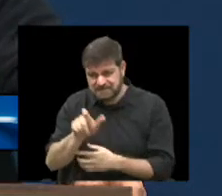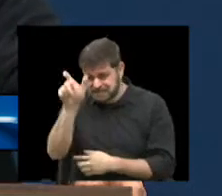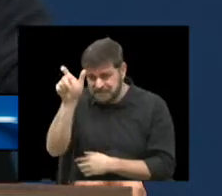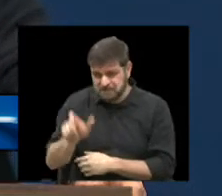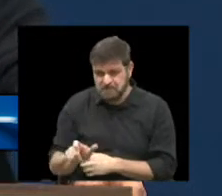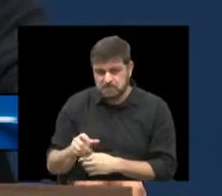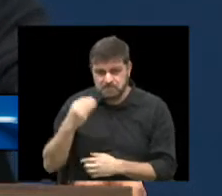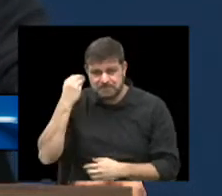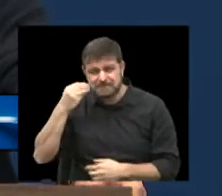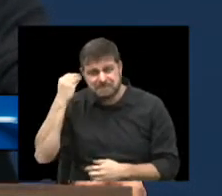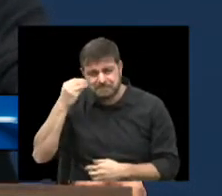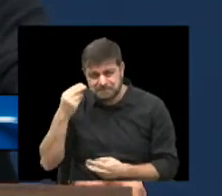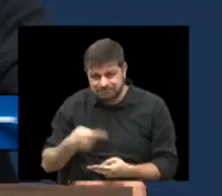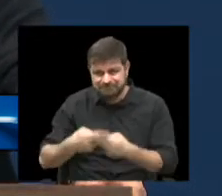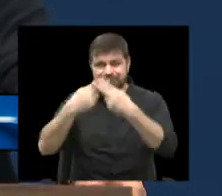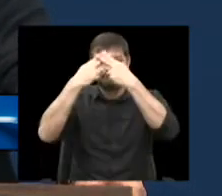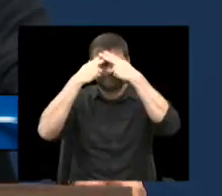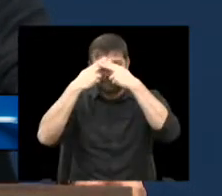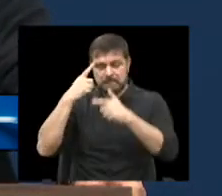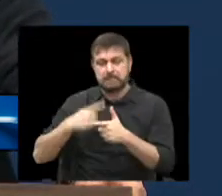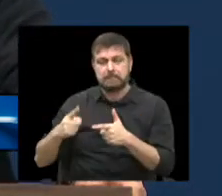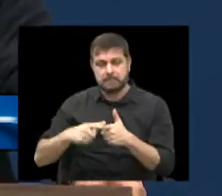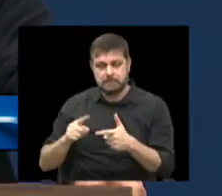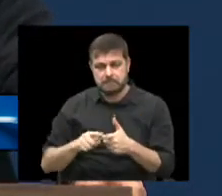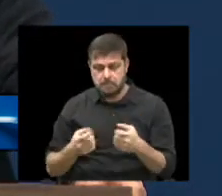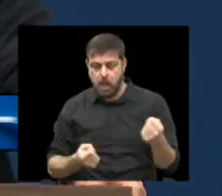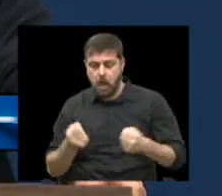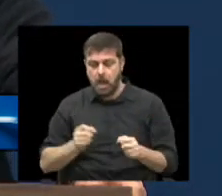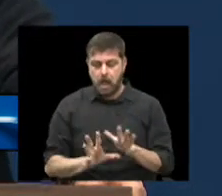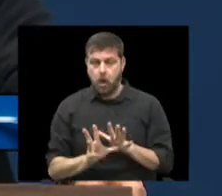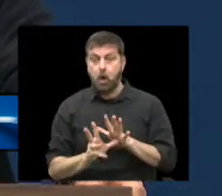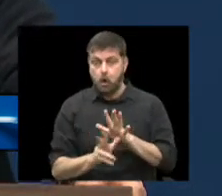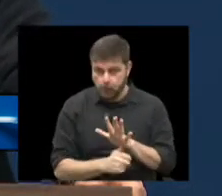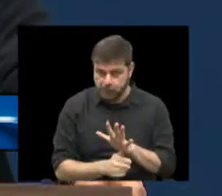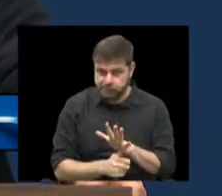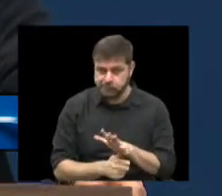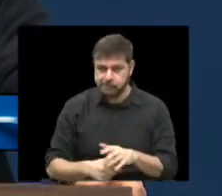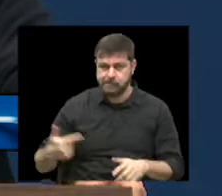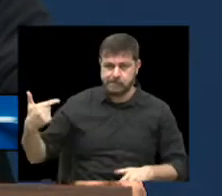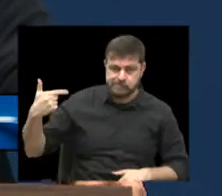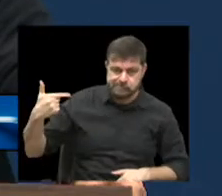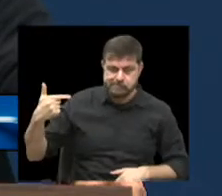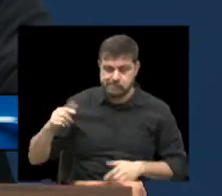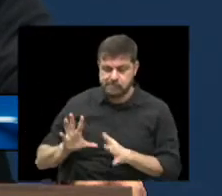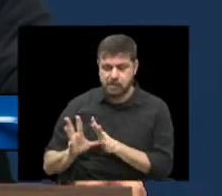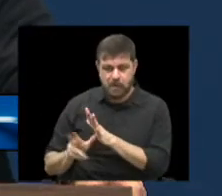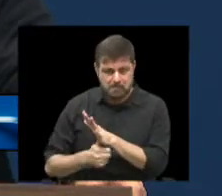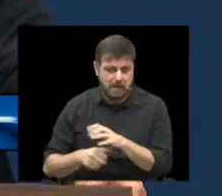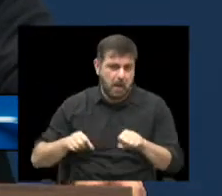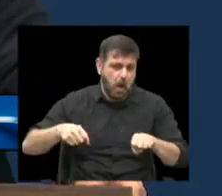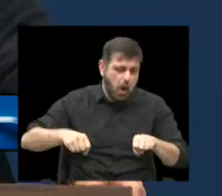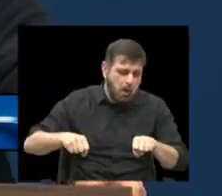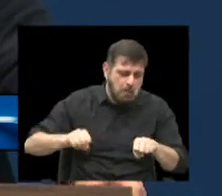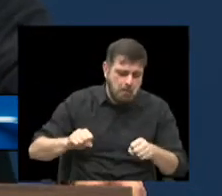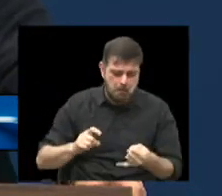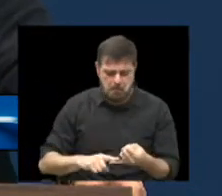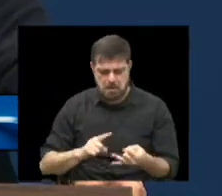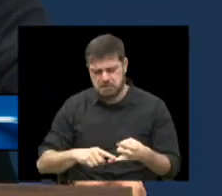essa experiência traumática de furto de veículos ou algo similar, ou moto,